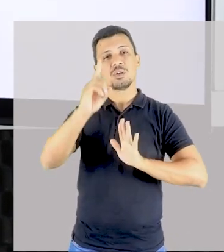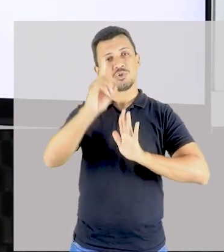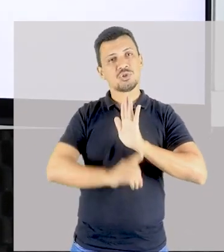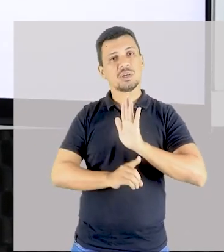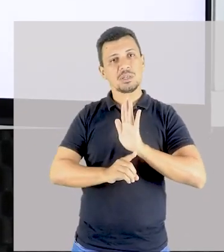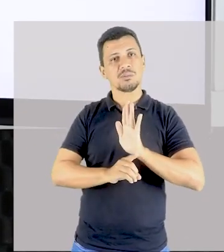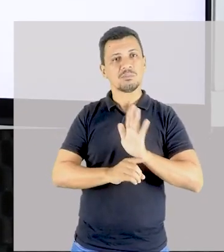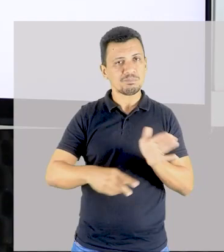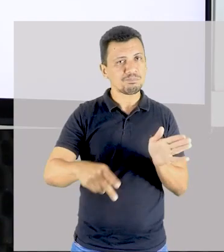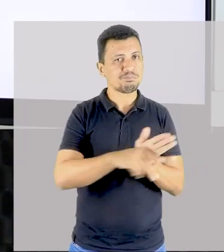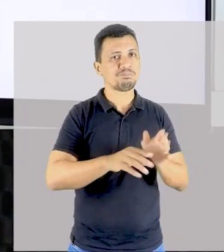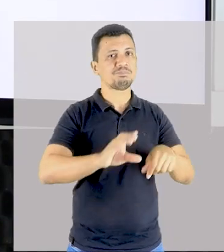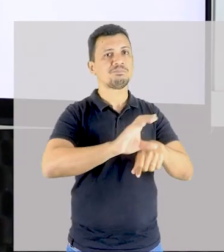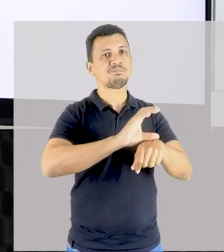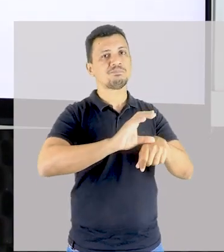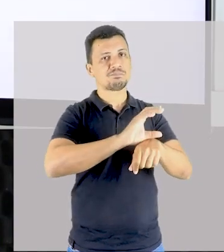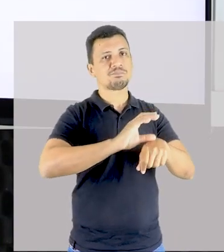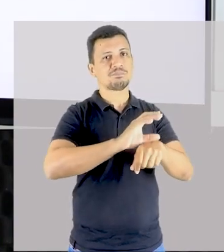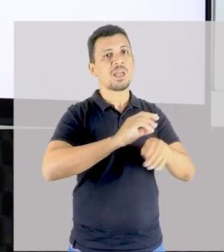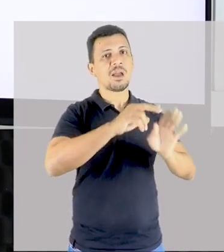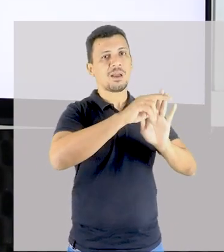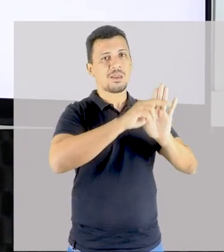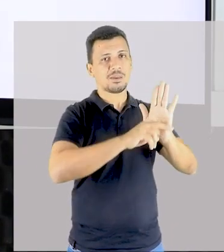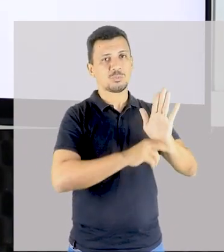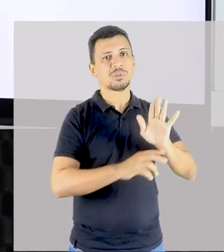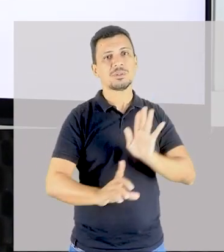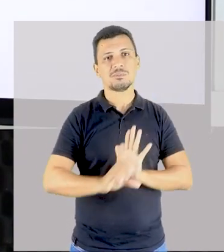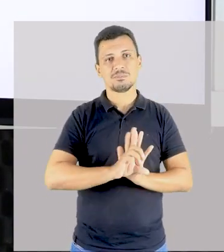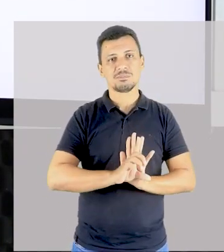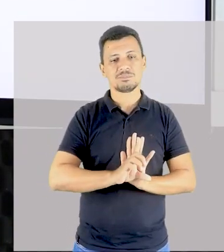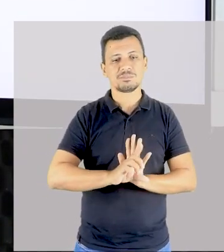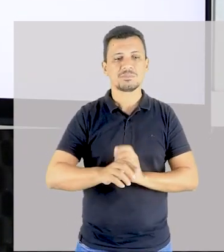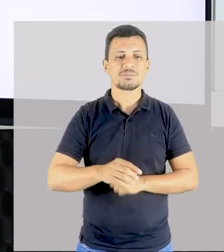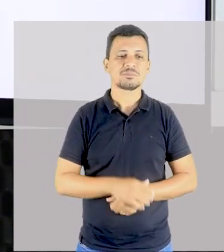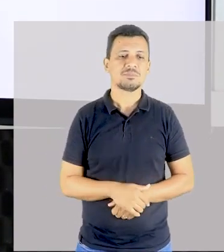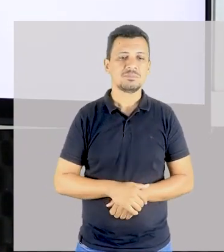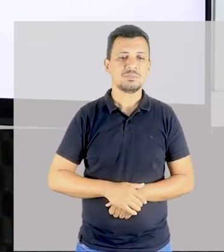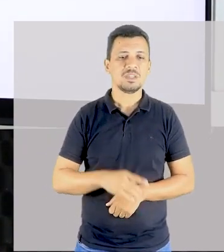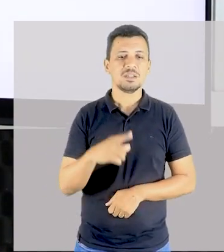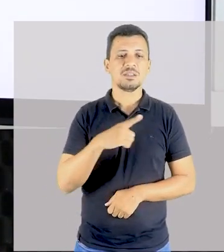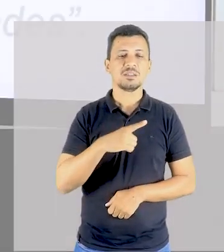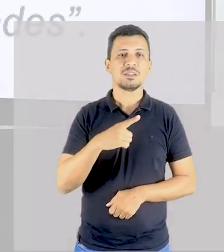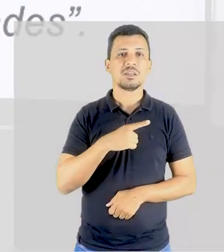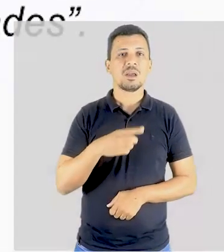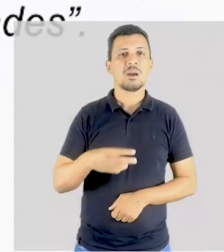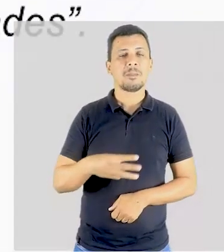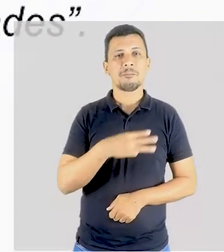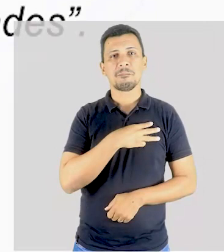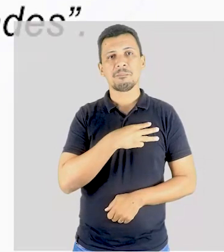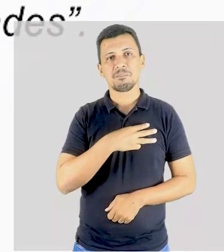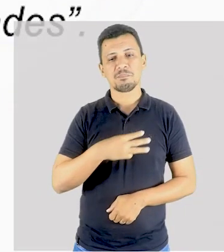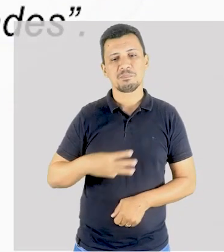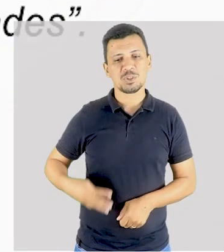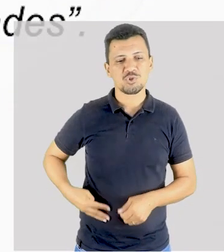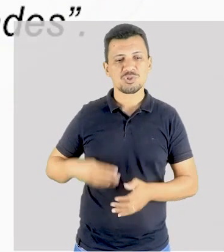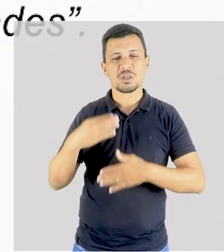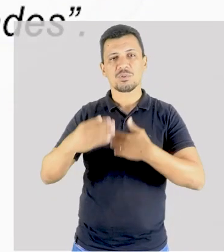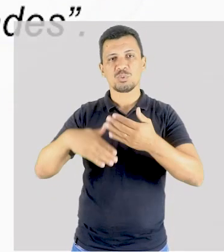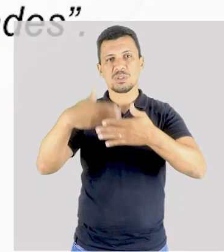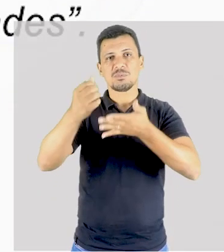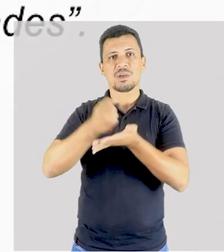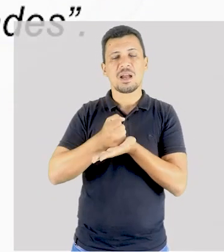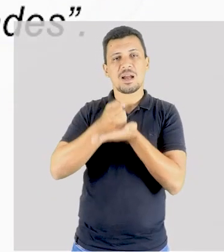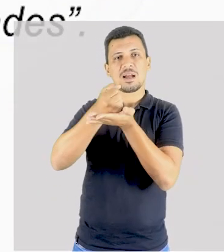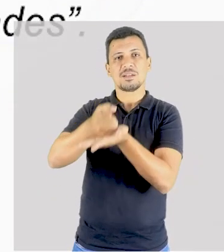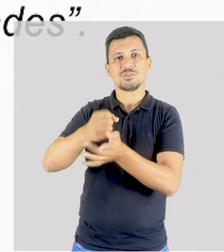assegurado portanto e regulamentado por lei segundo guia do Ministério do Desenvolvimento e assistência